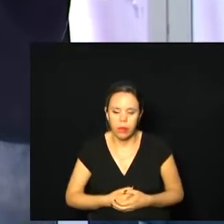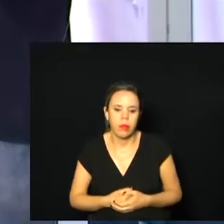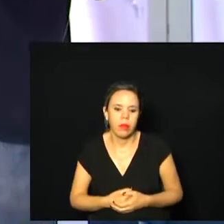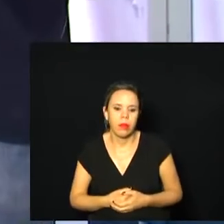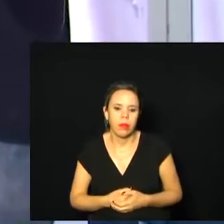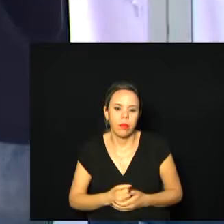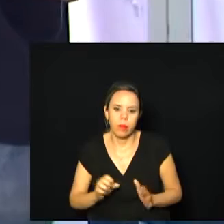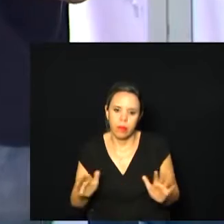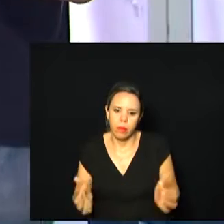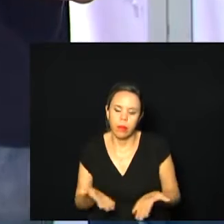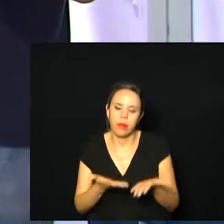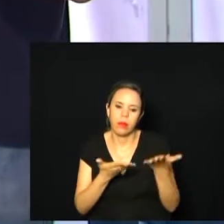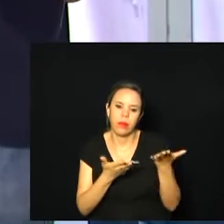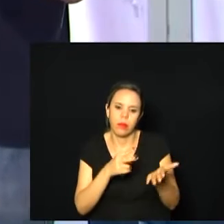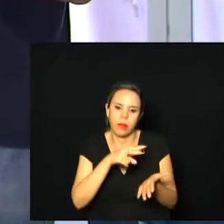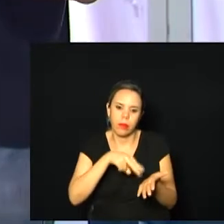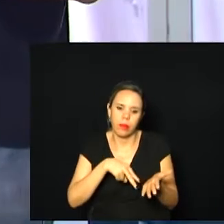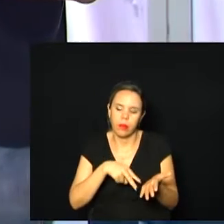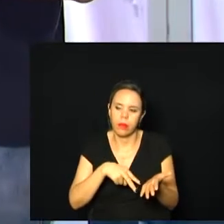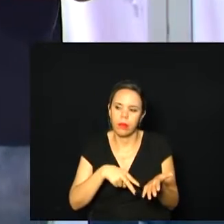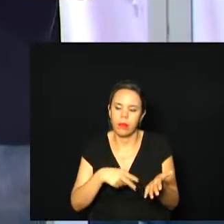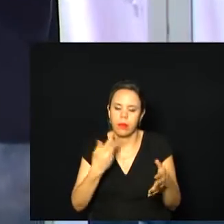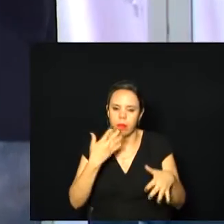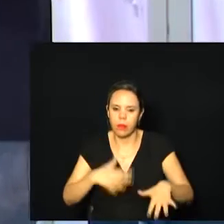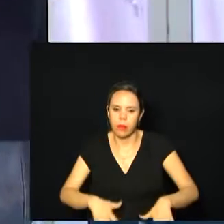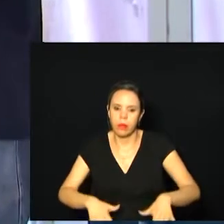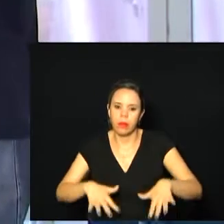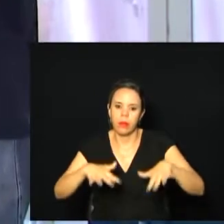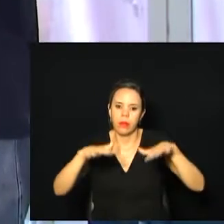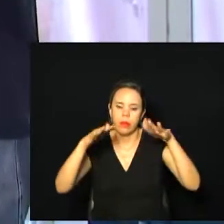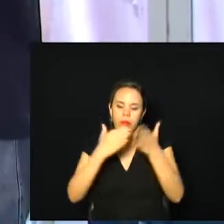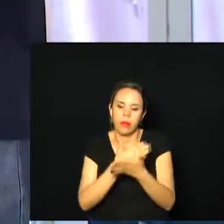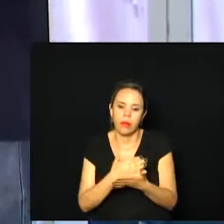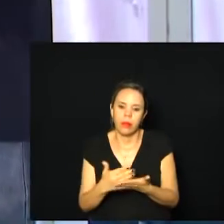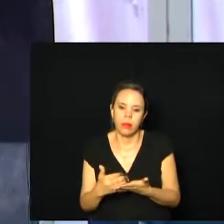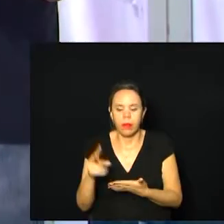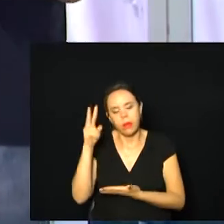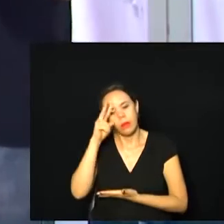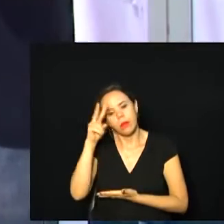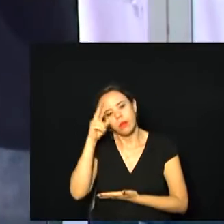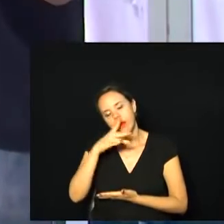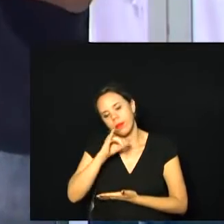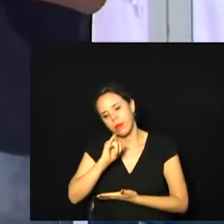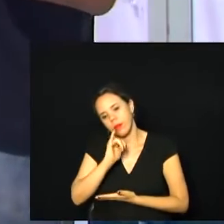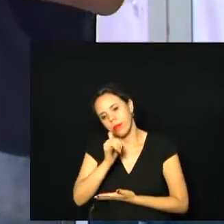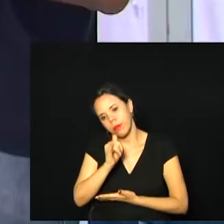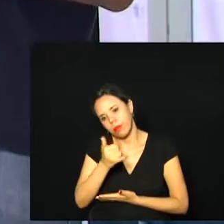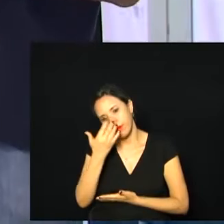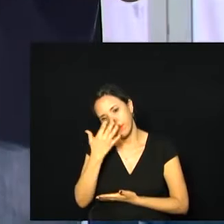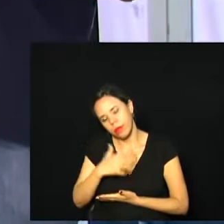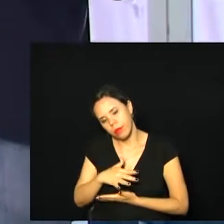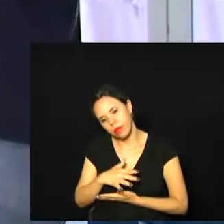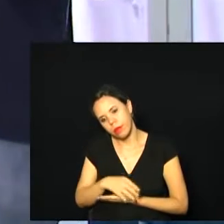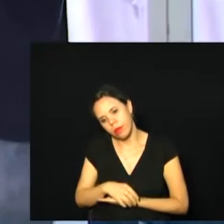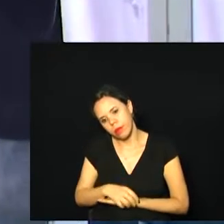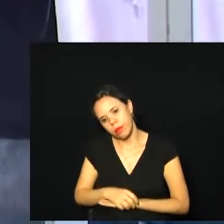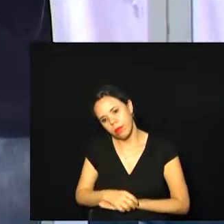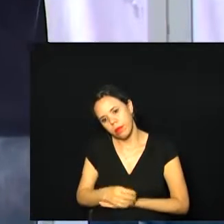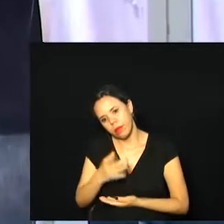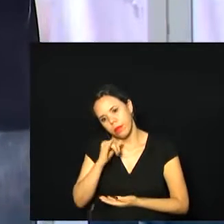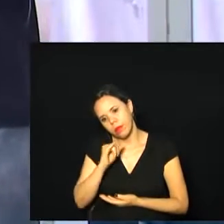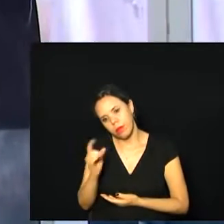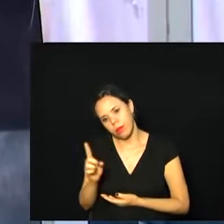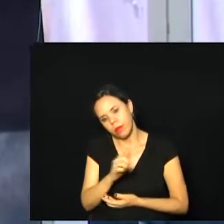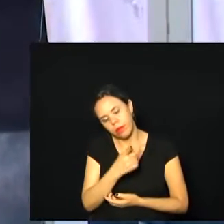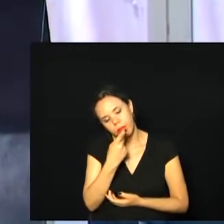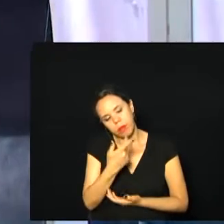esse incentivo à leitura, desde o início, começa com a história que o pai conta para a criança, né? E aí um pai pode vir aqui e